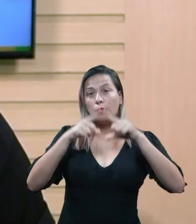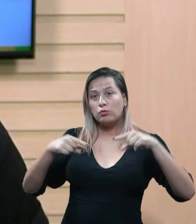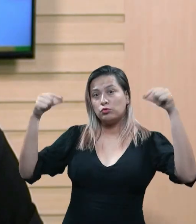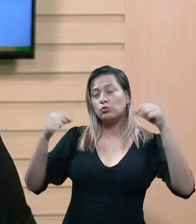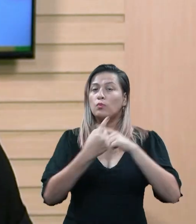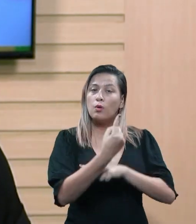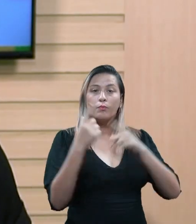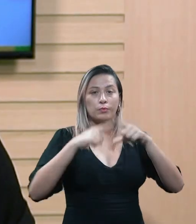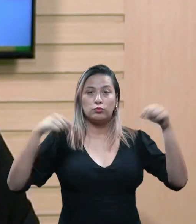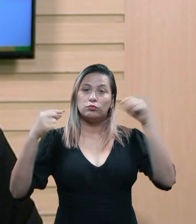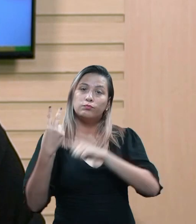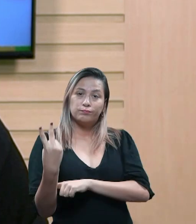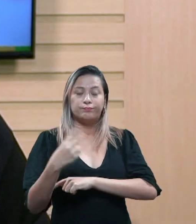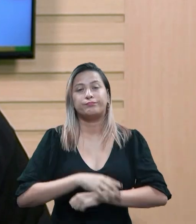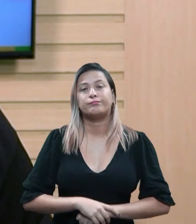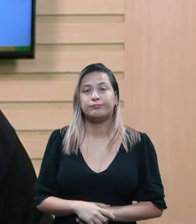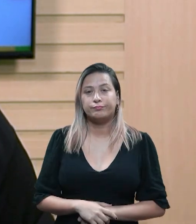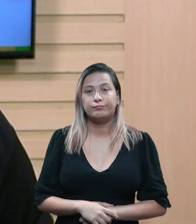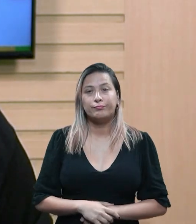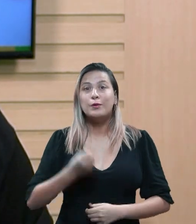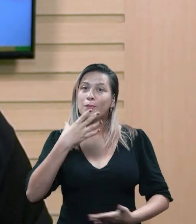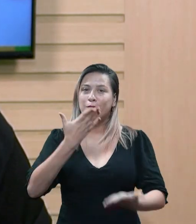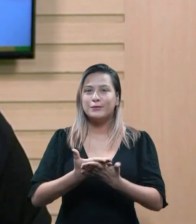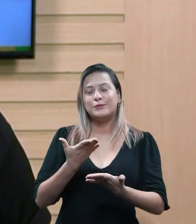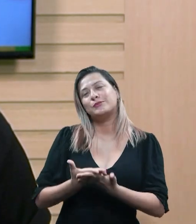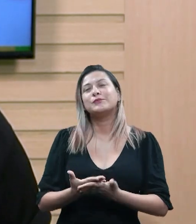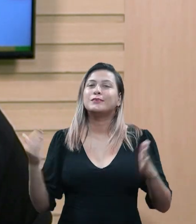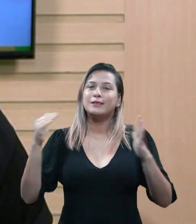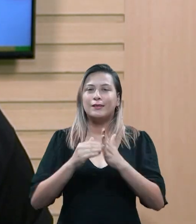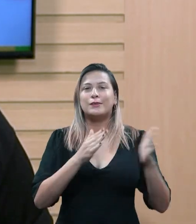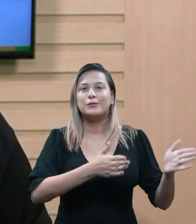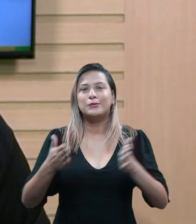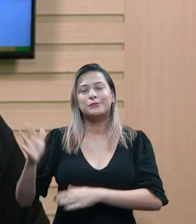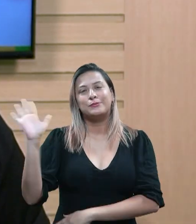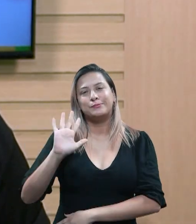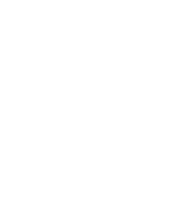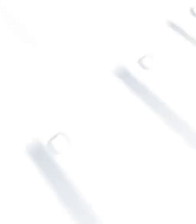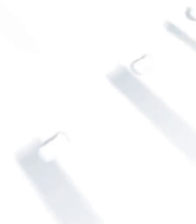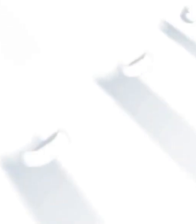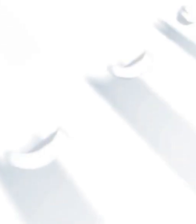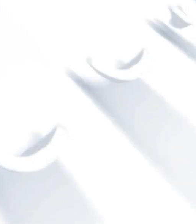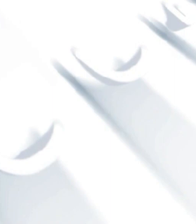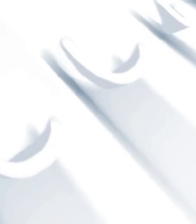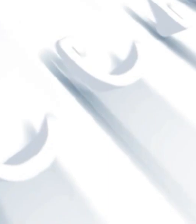1 e banho de lua 2. Bons estudos e até os próximos módulos.